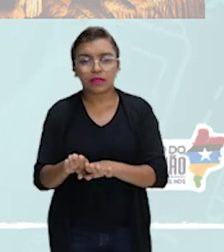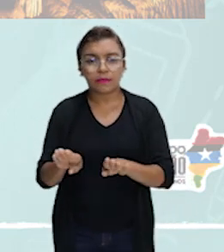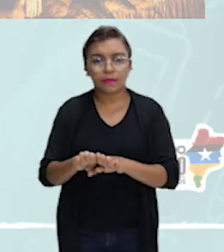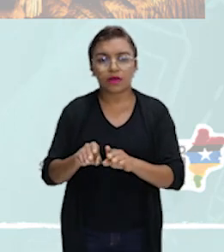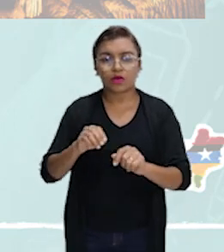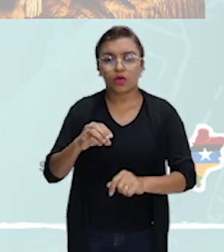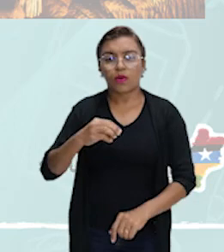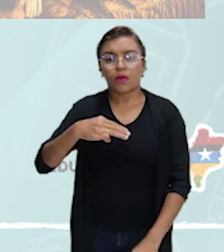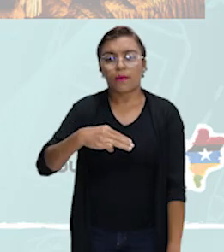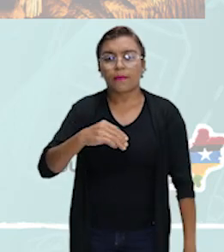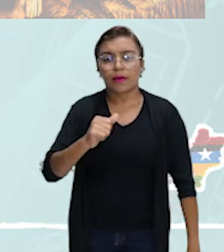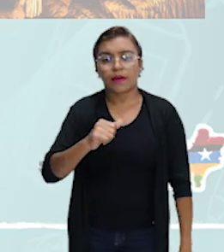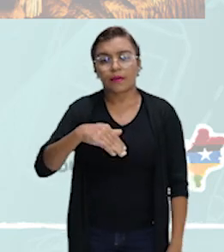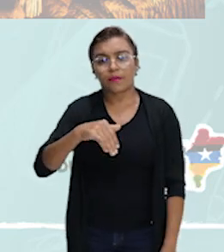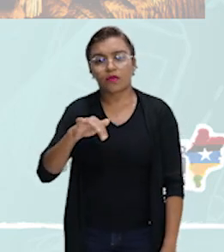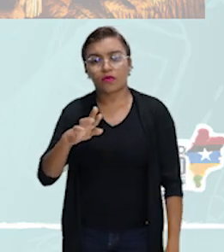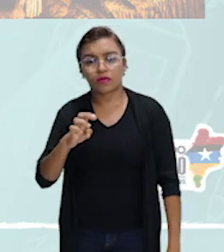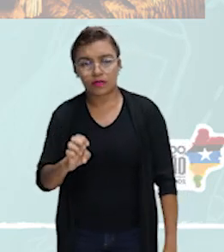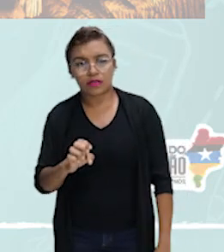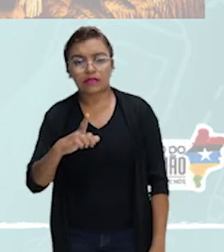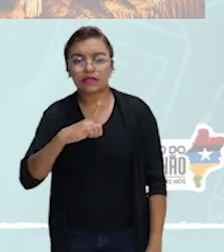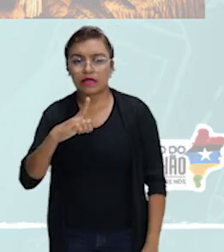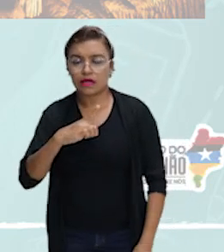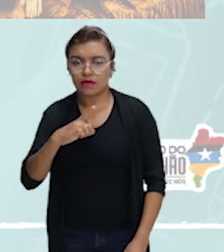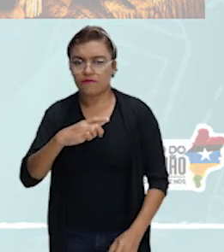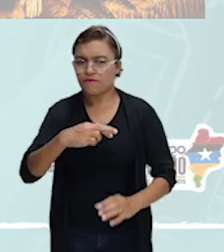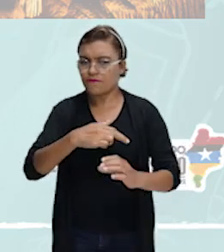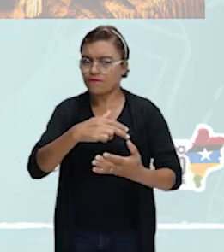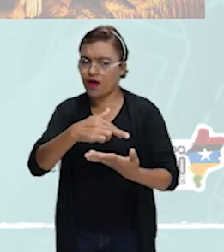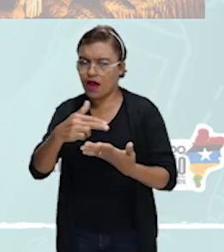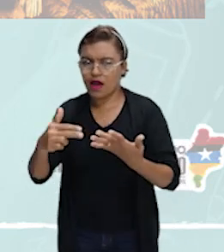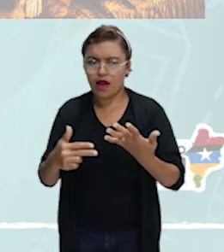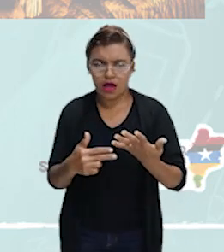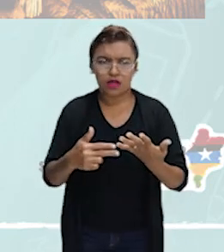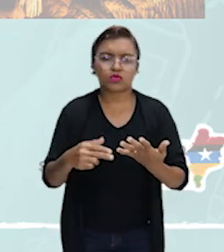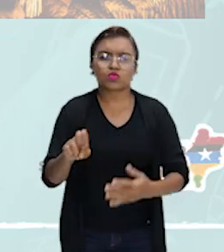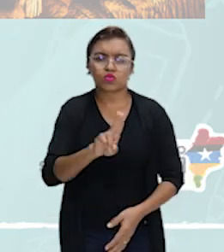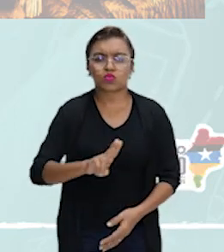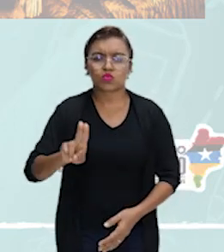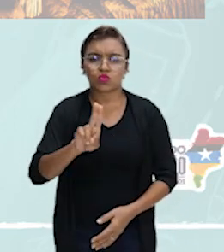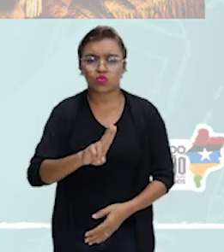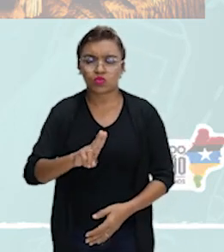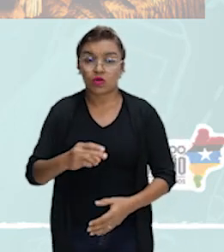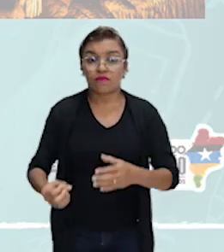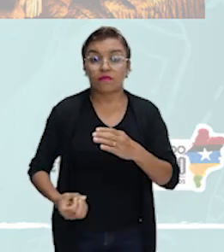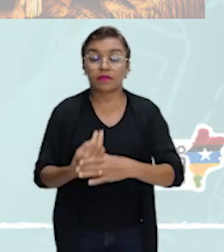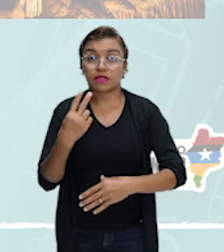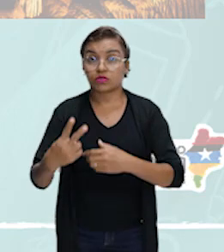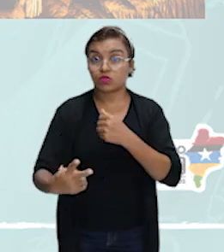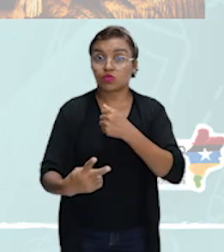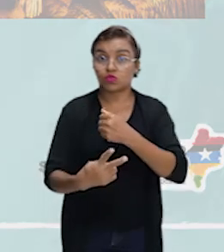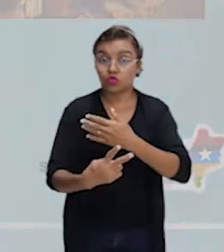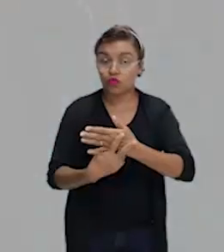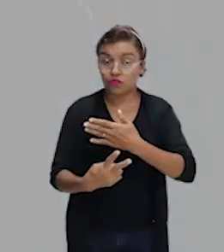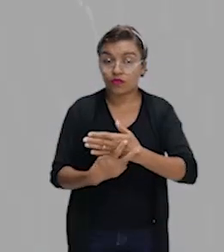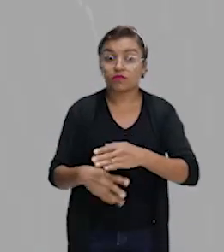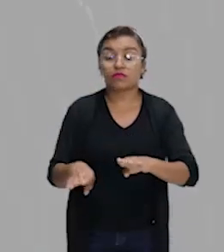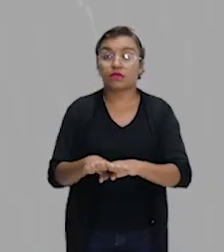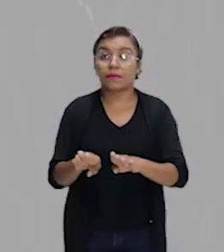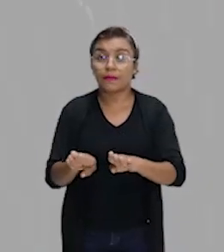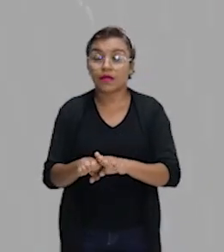certo? Entre seus usos, podemos citar a fabricação do vidro, a fabricação do cimento. Então,